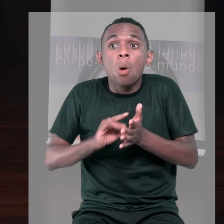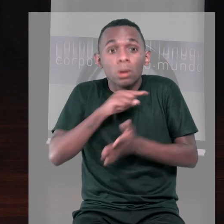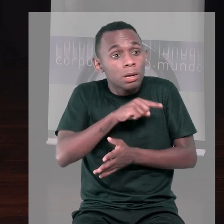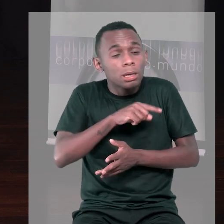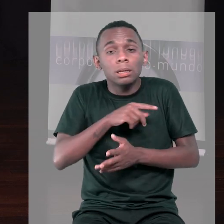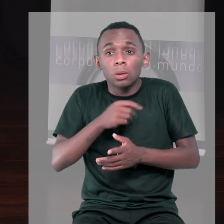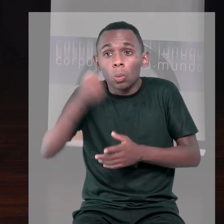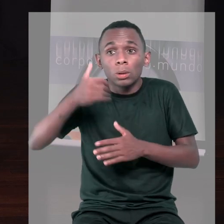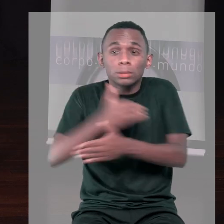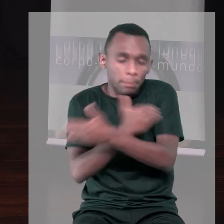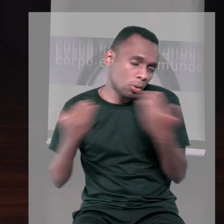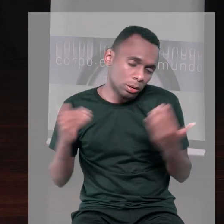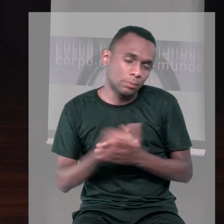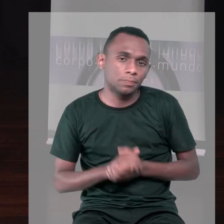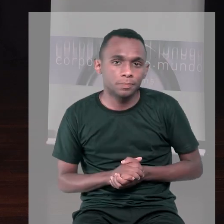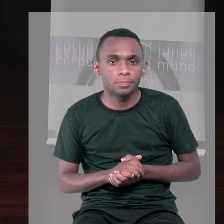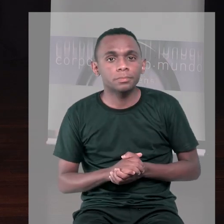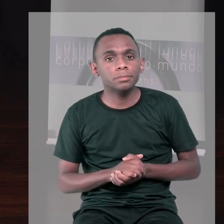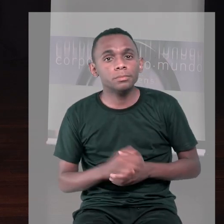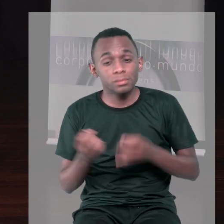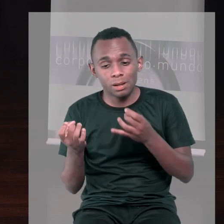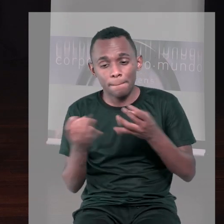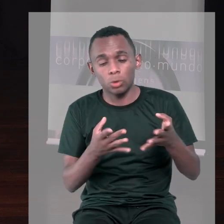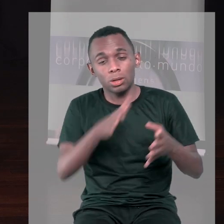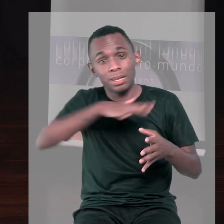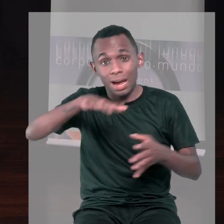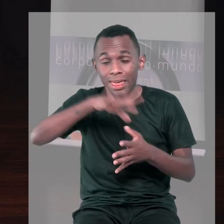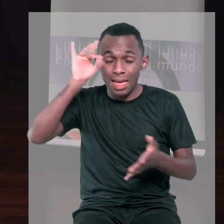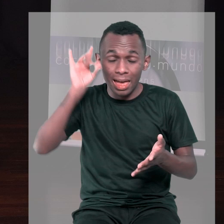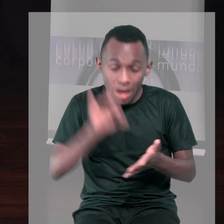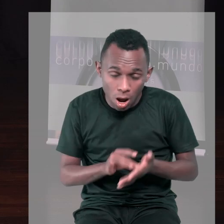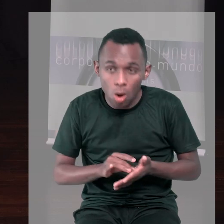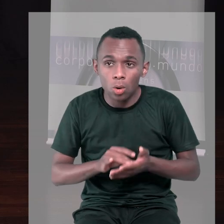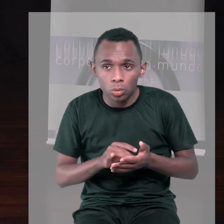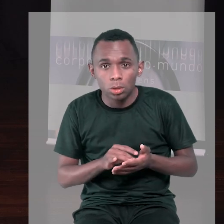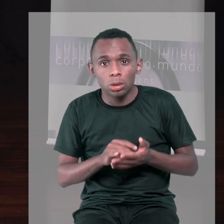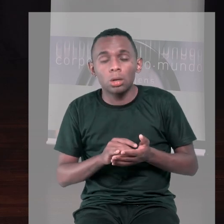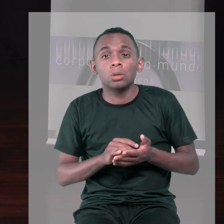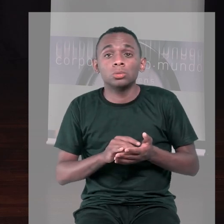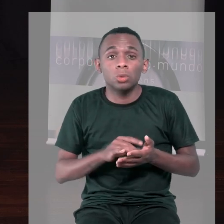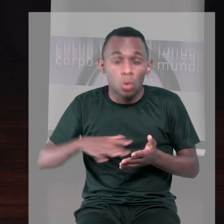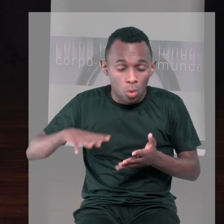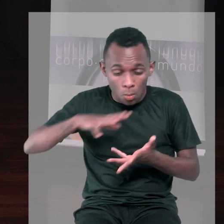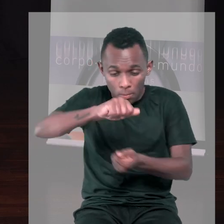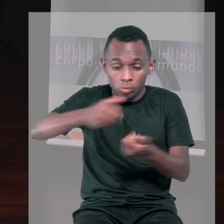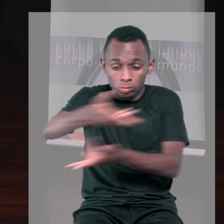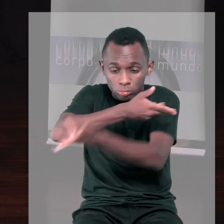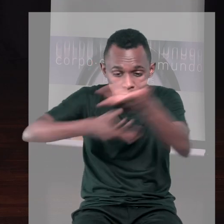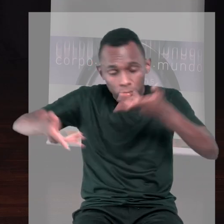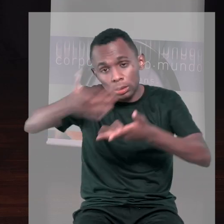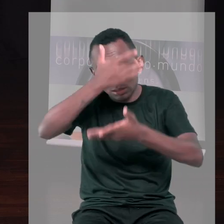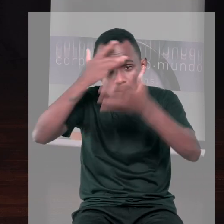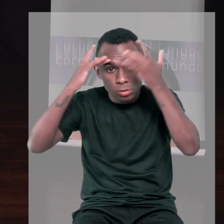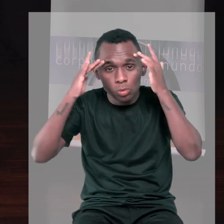simultaneamente constroem suas subjetividades e suas relações em torno de um interesse comum,